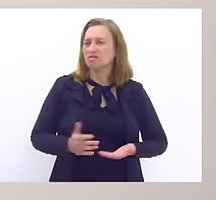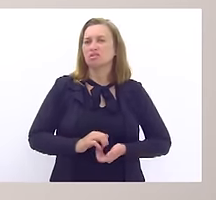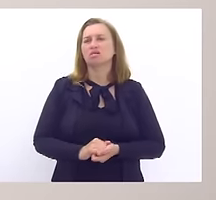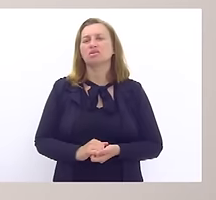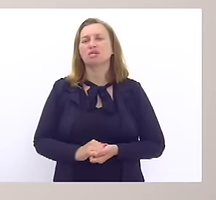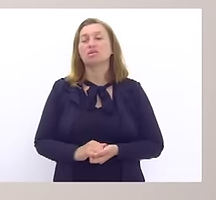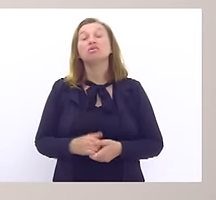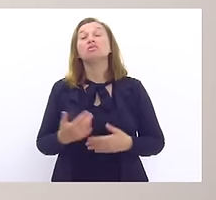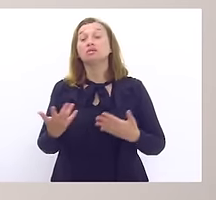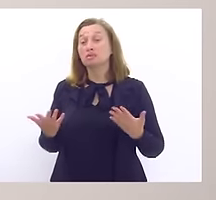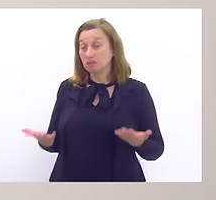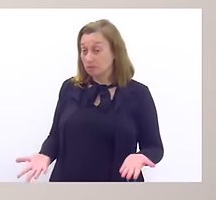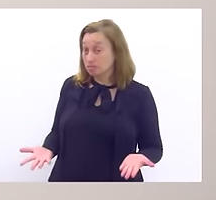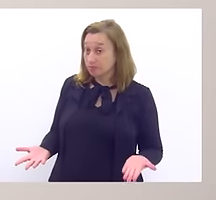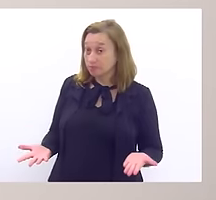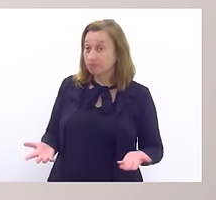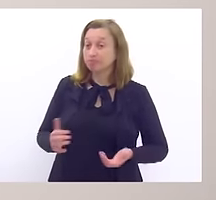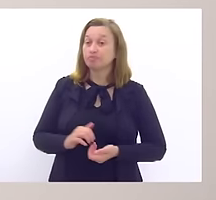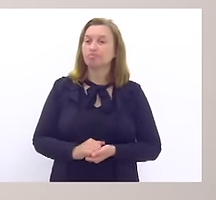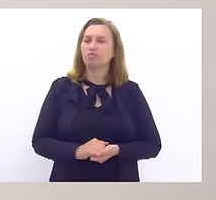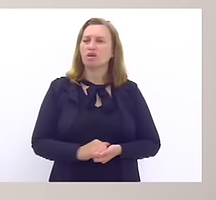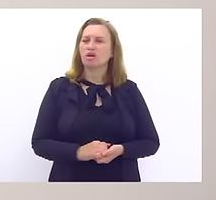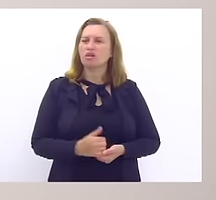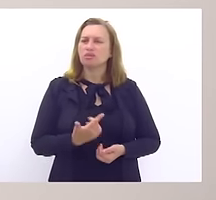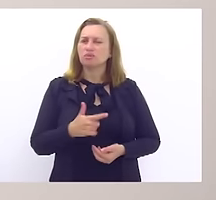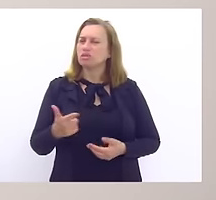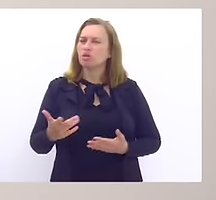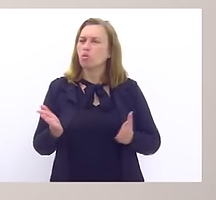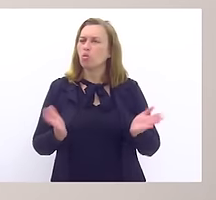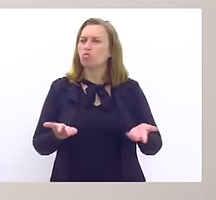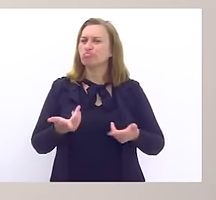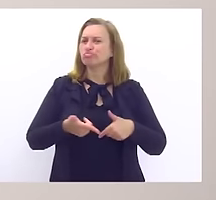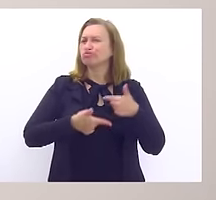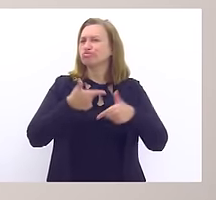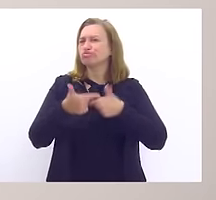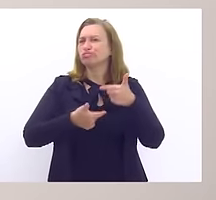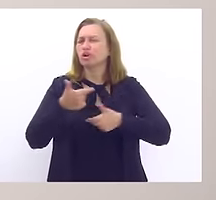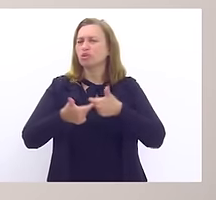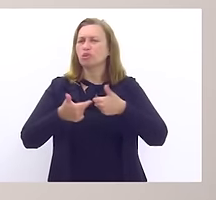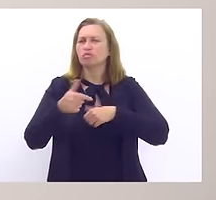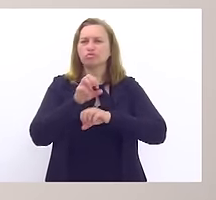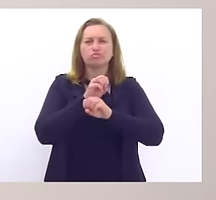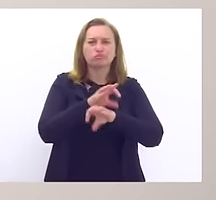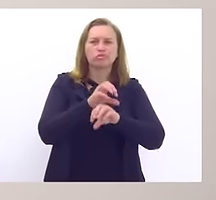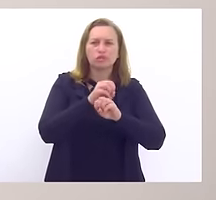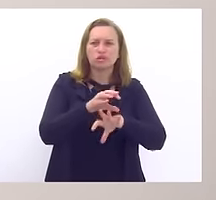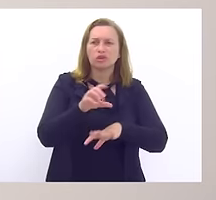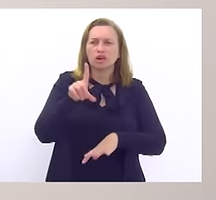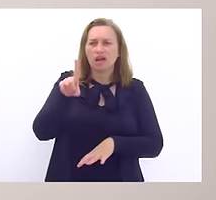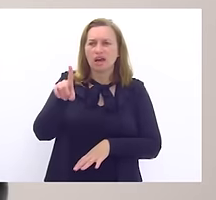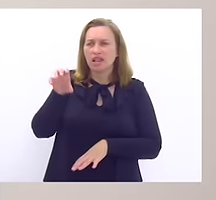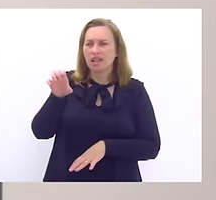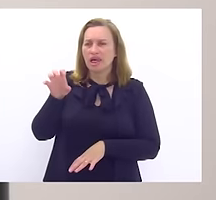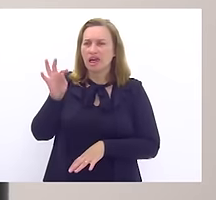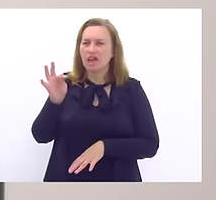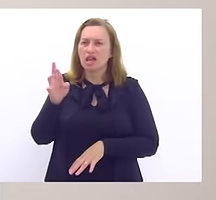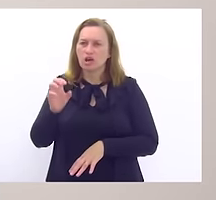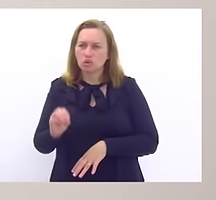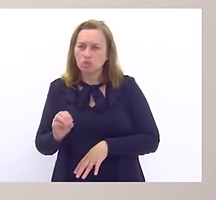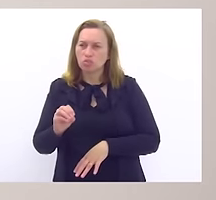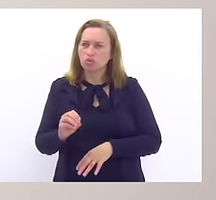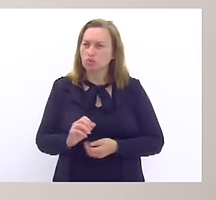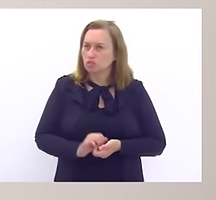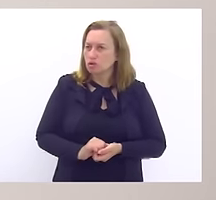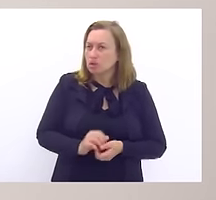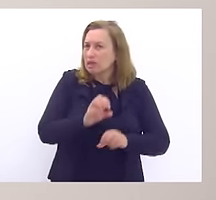E aí nós não temos hoje um trabalho educativo feito pelo Detro nós não temos um trabalho educativo